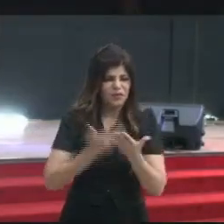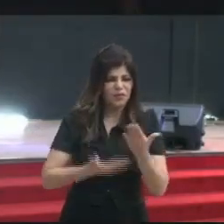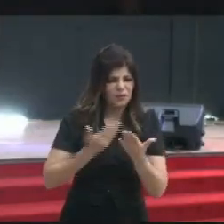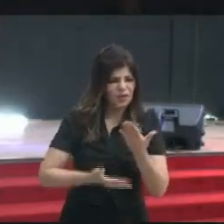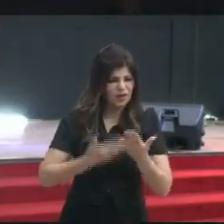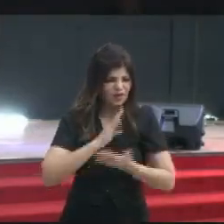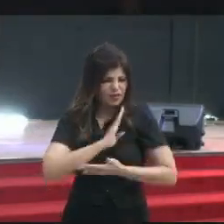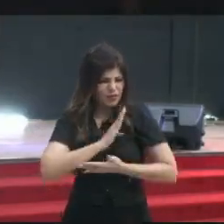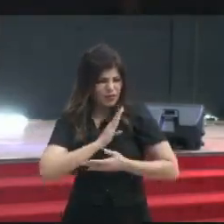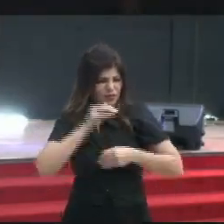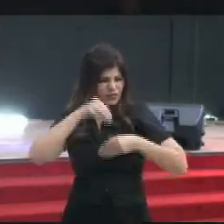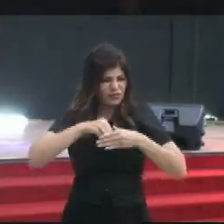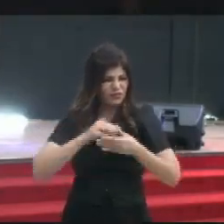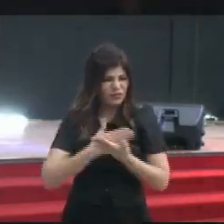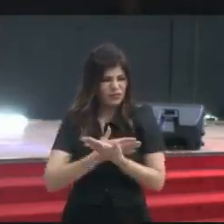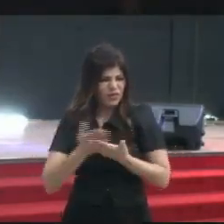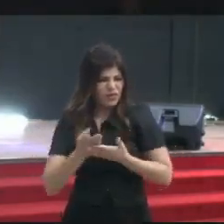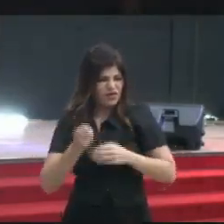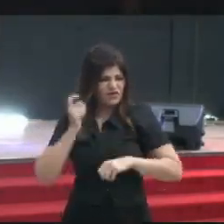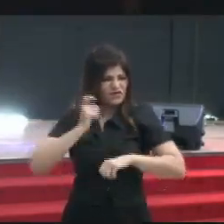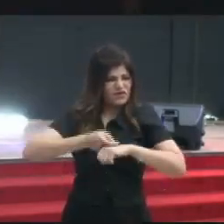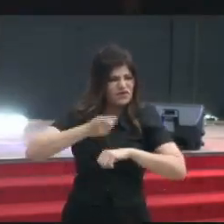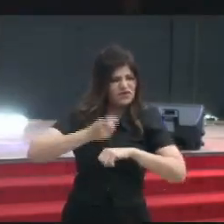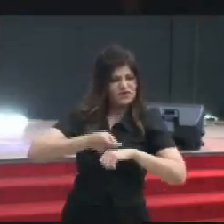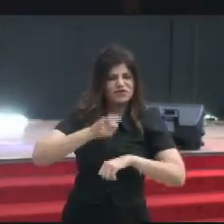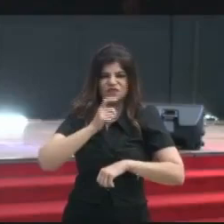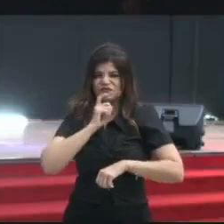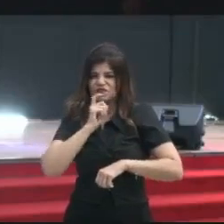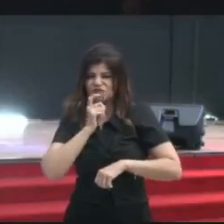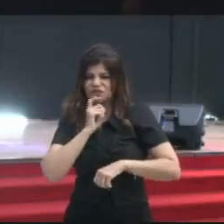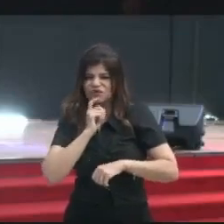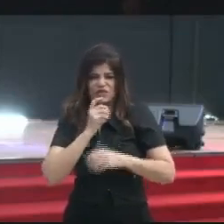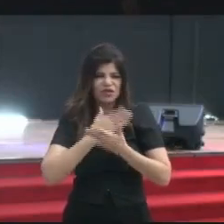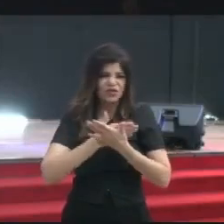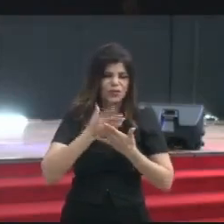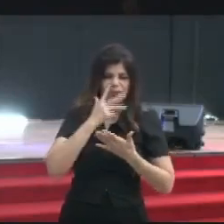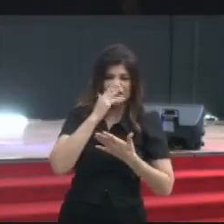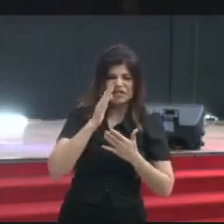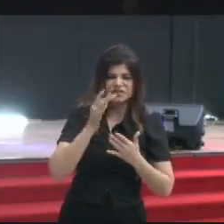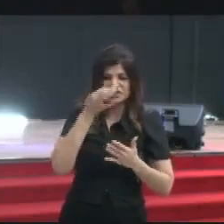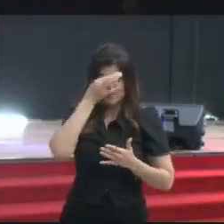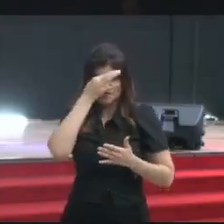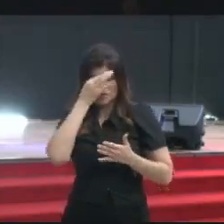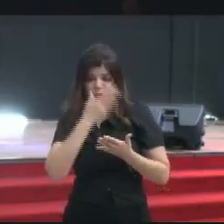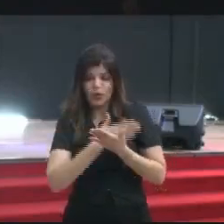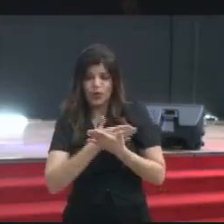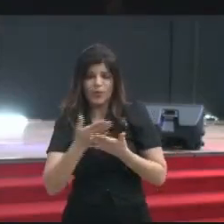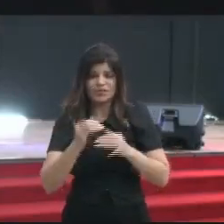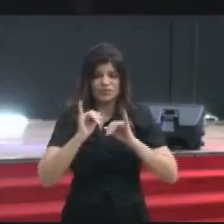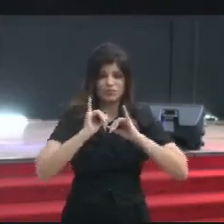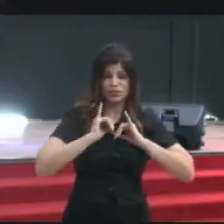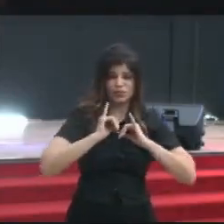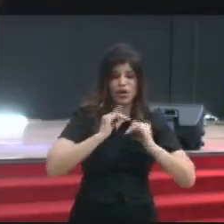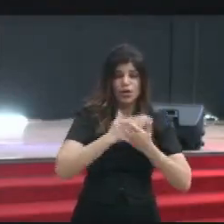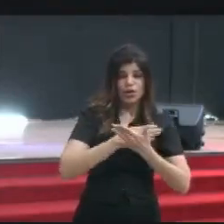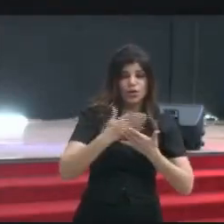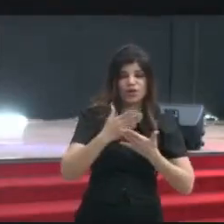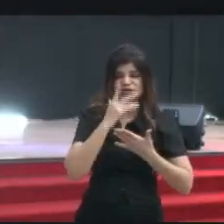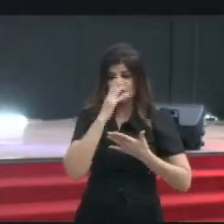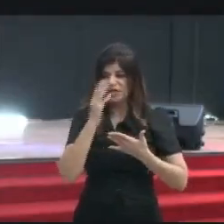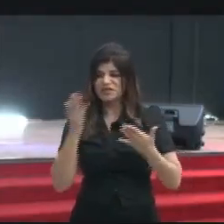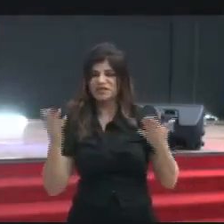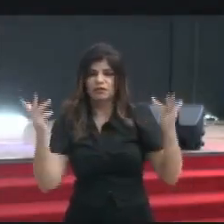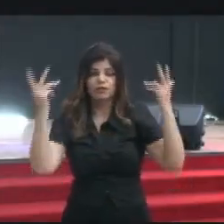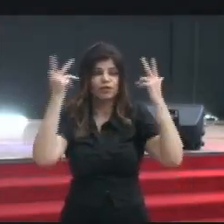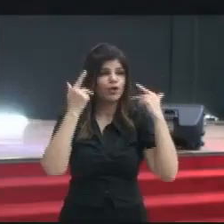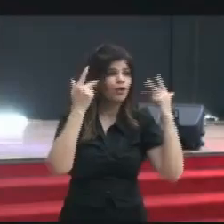A vida cristã começa a se tornar uma vida monótona. Você começa a andar no piloto